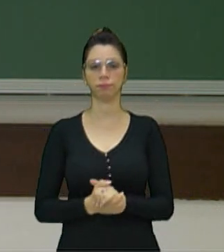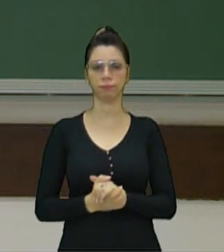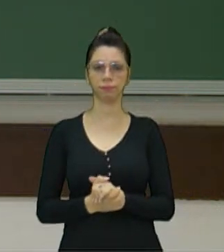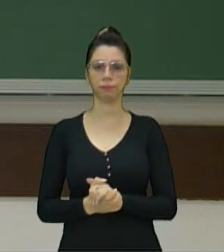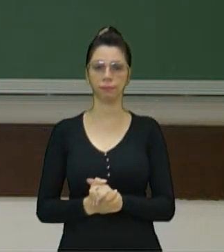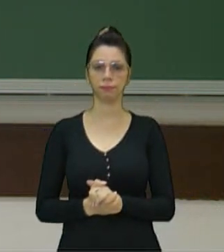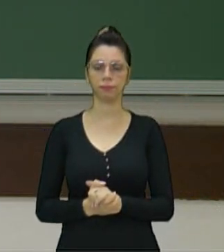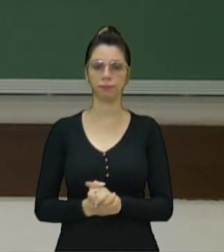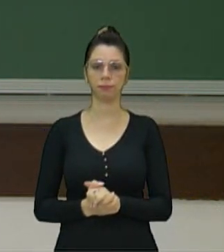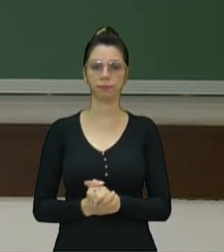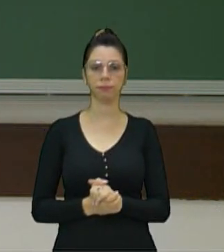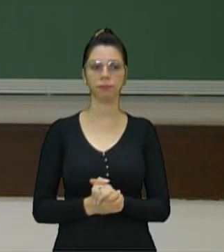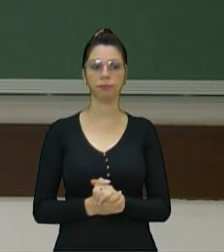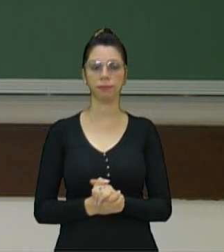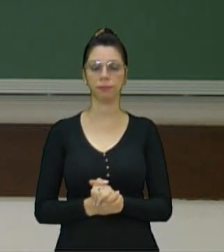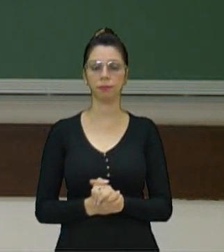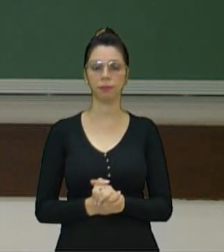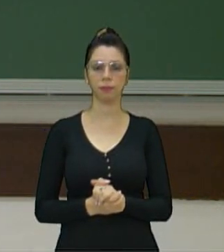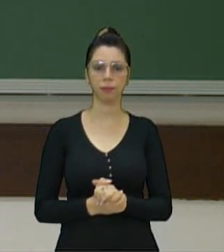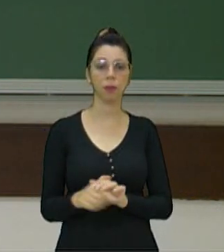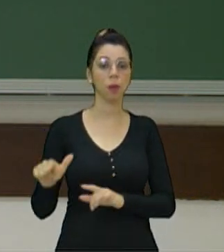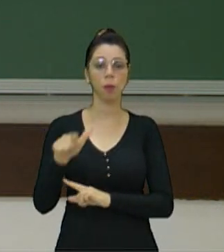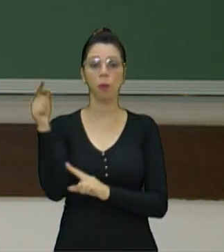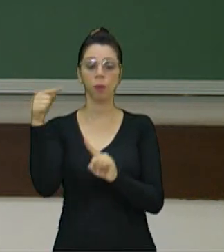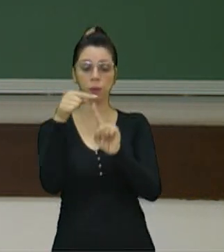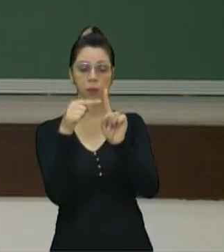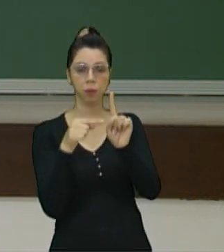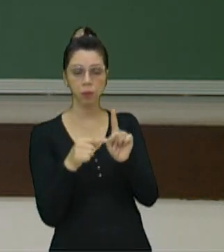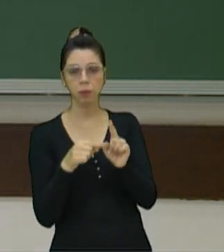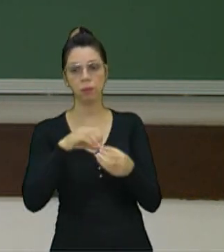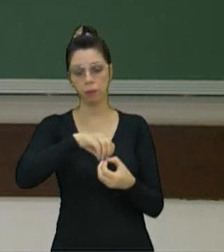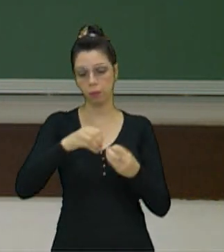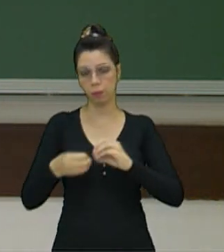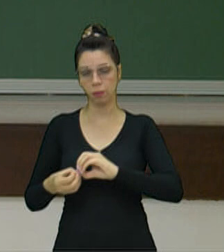Voltando a algumas definições de outros tipos de reprodução assexuada, nós